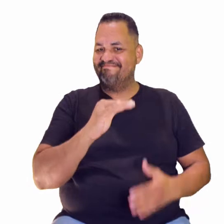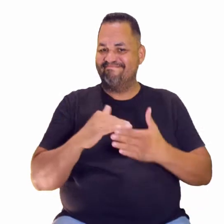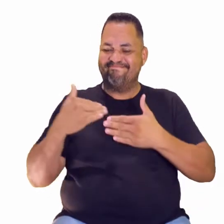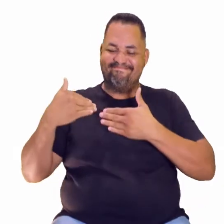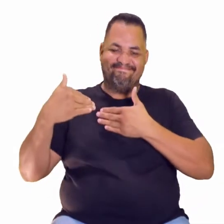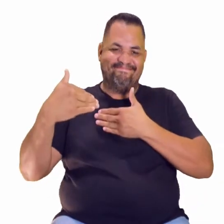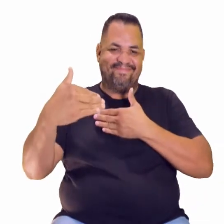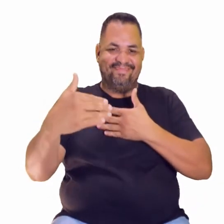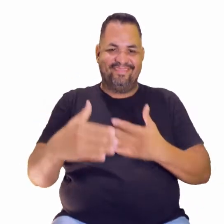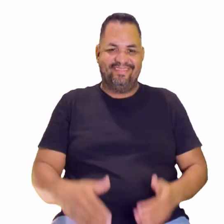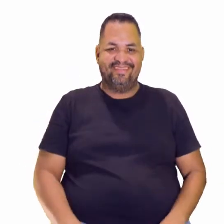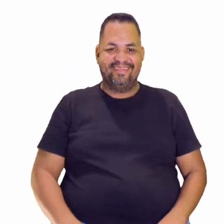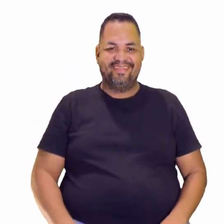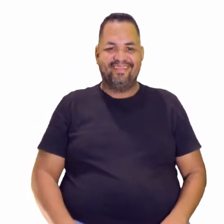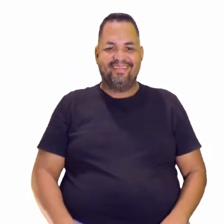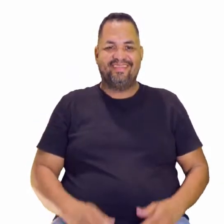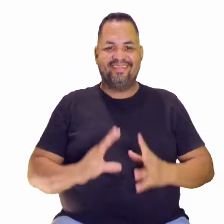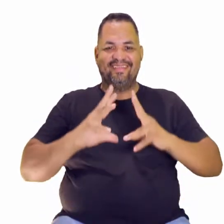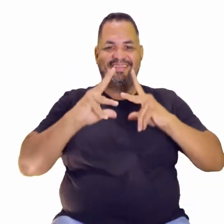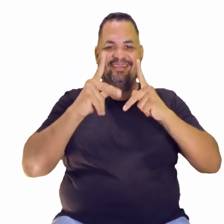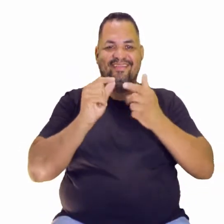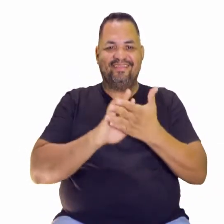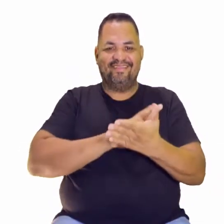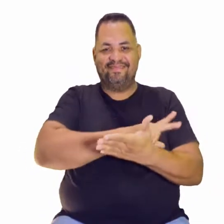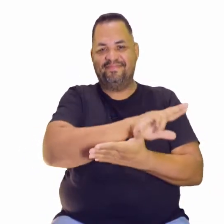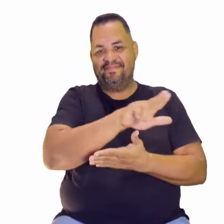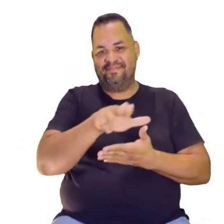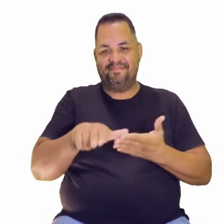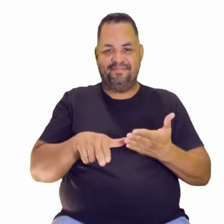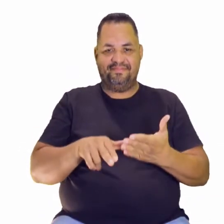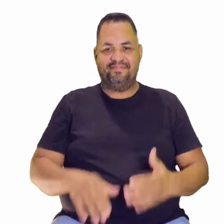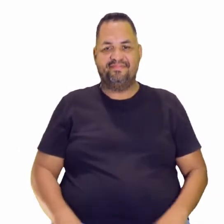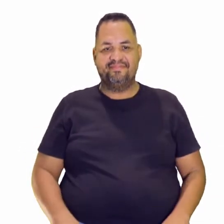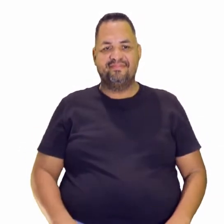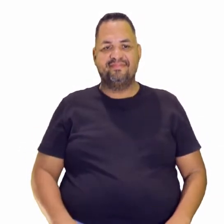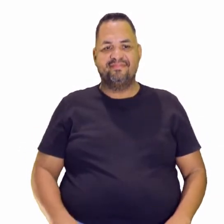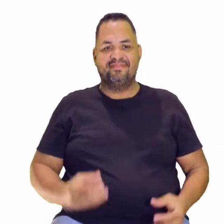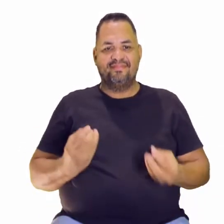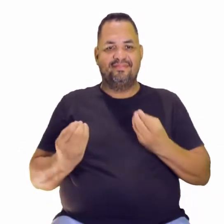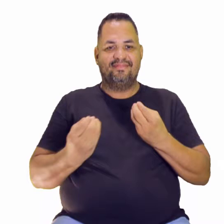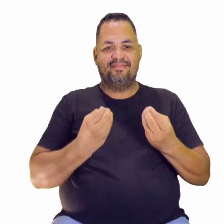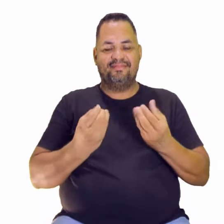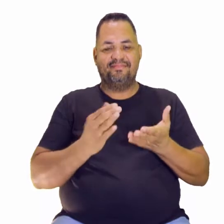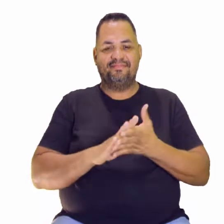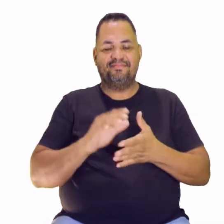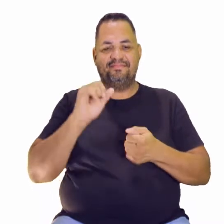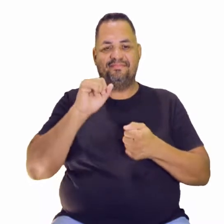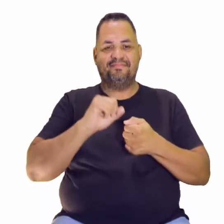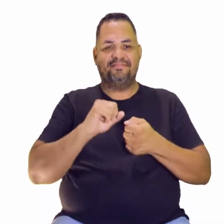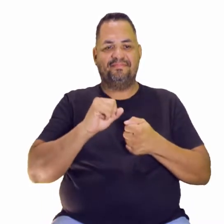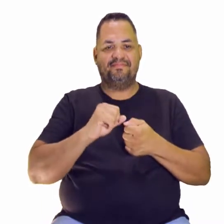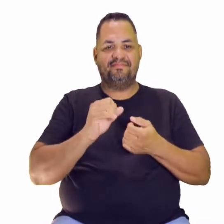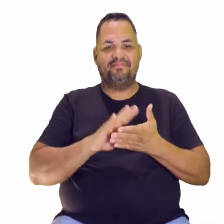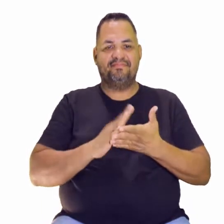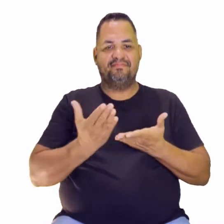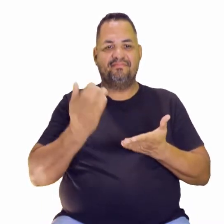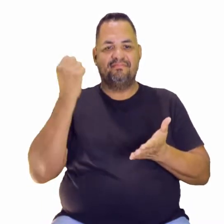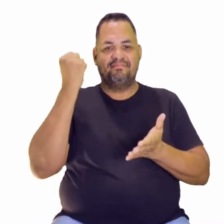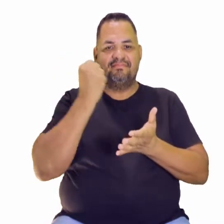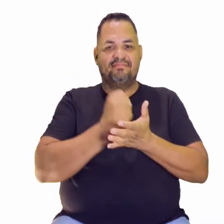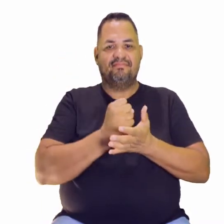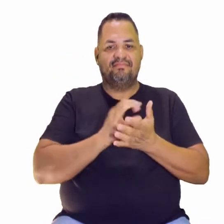né? E em toda a sua diversidade, né? E como é que eles fizeram para legitimar